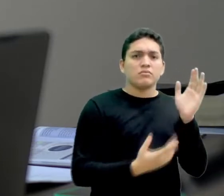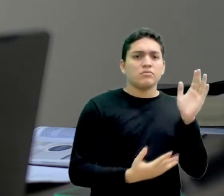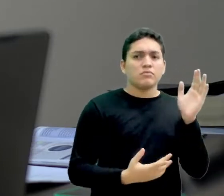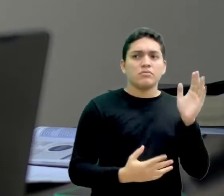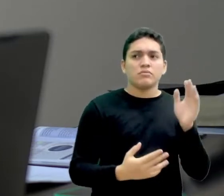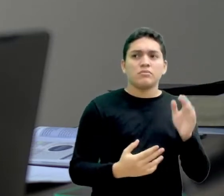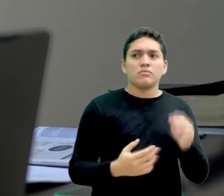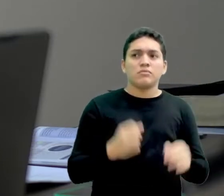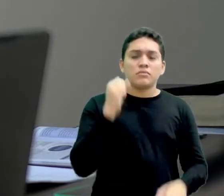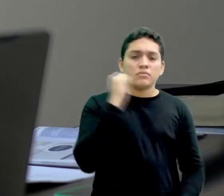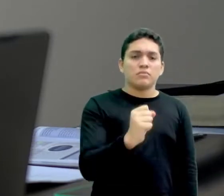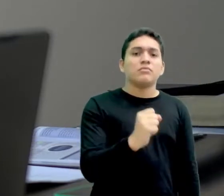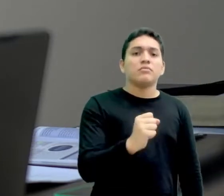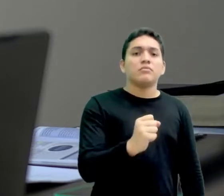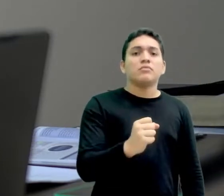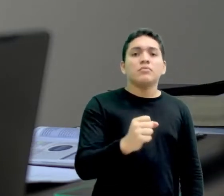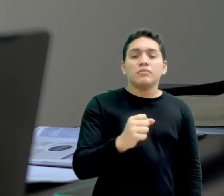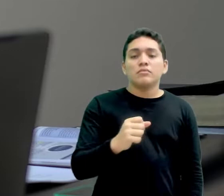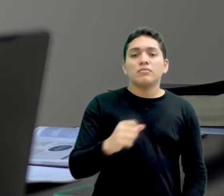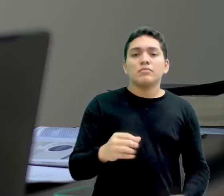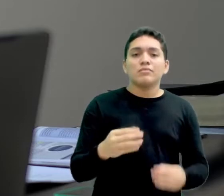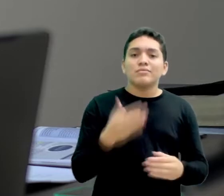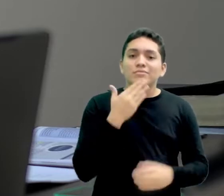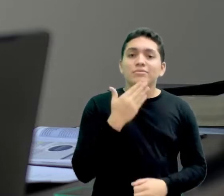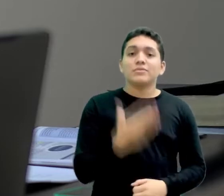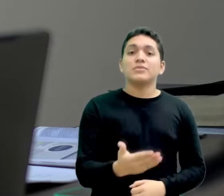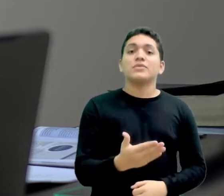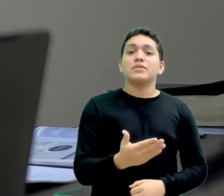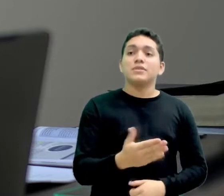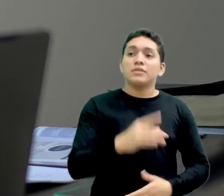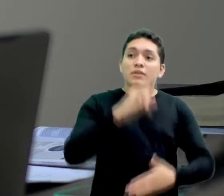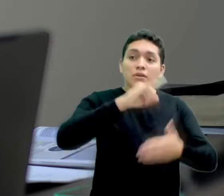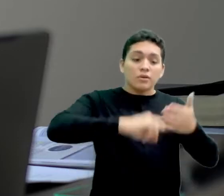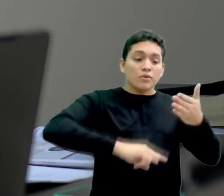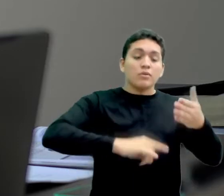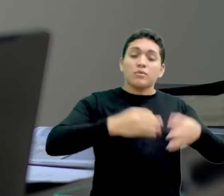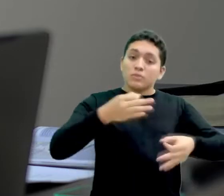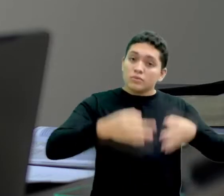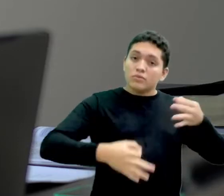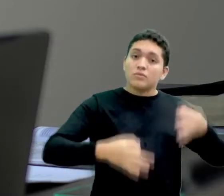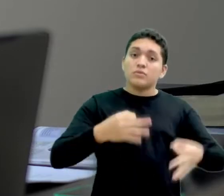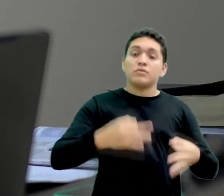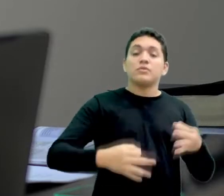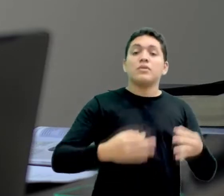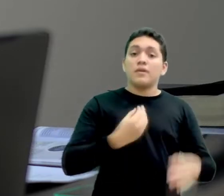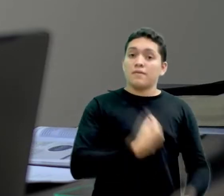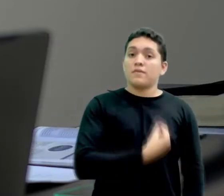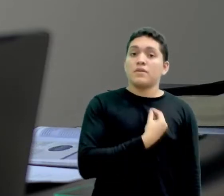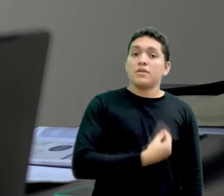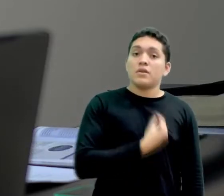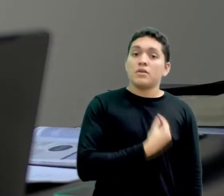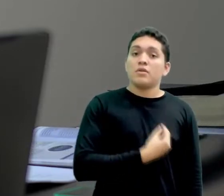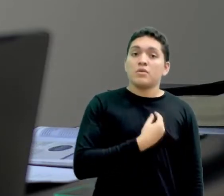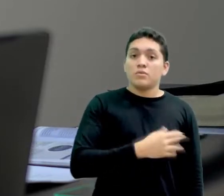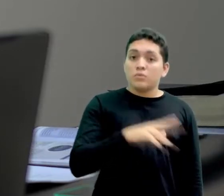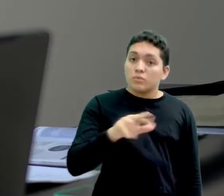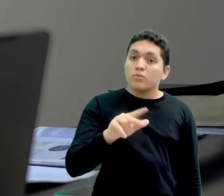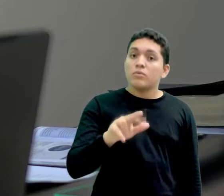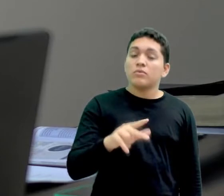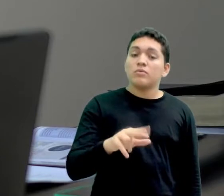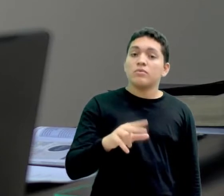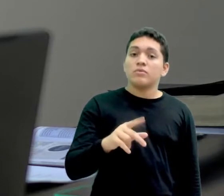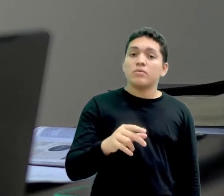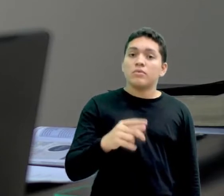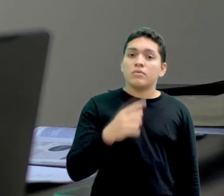pedirei contas. A cada um pedirei contas da vida do seu próximo. Quem derramar sangue do homem,